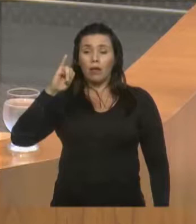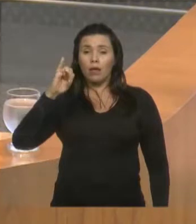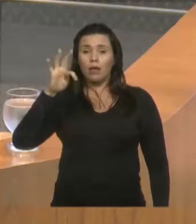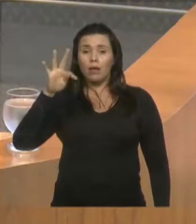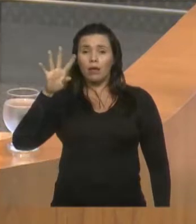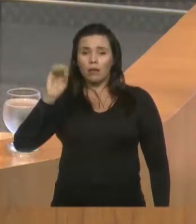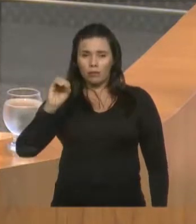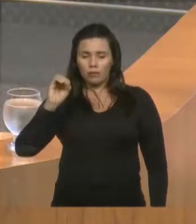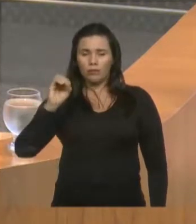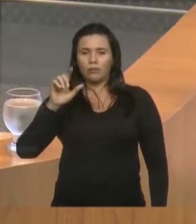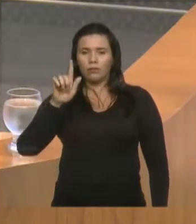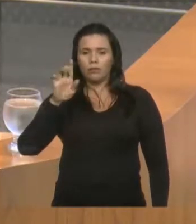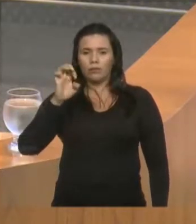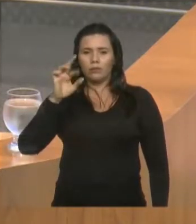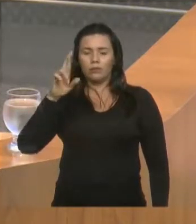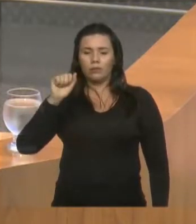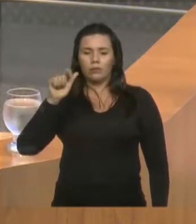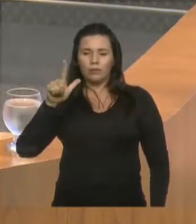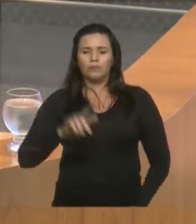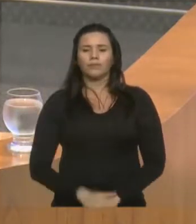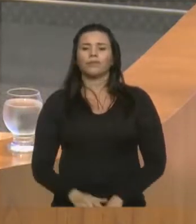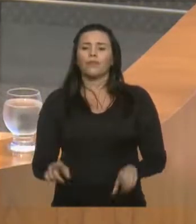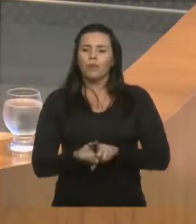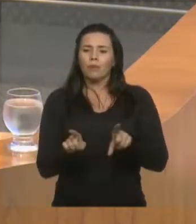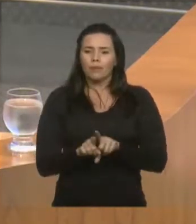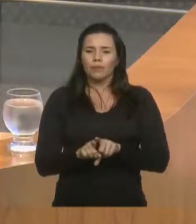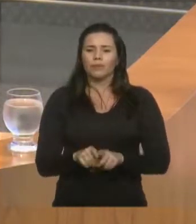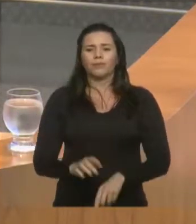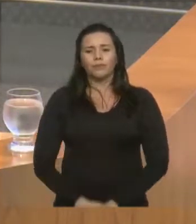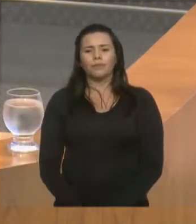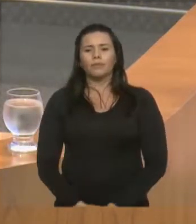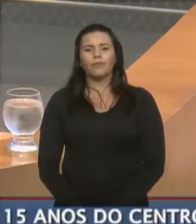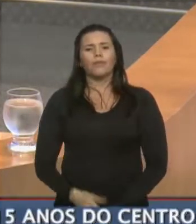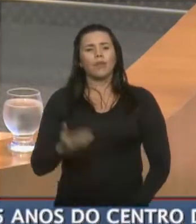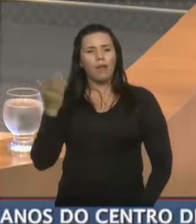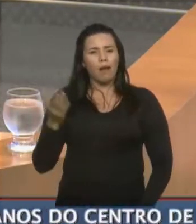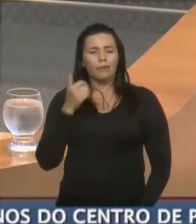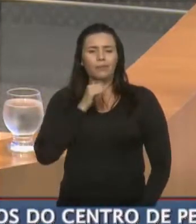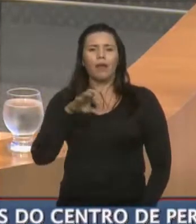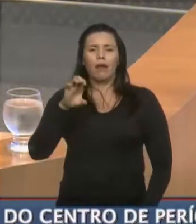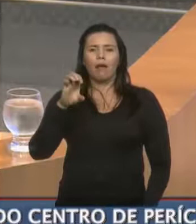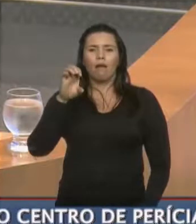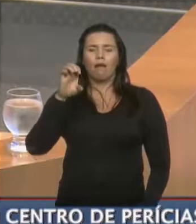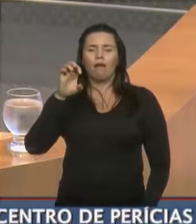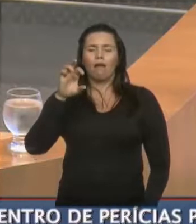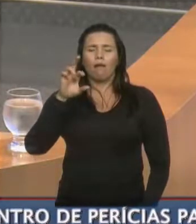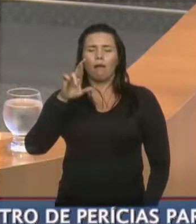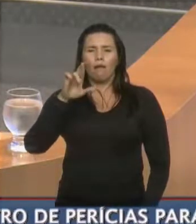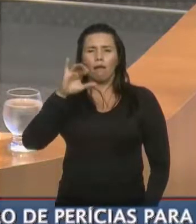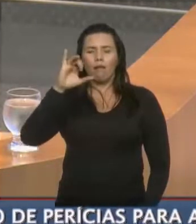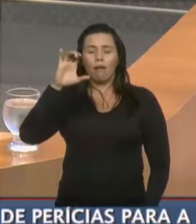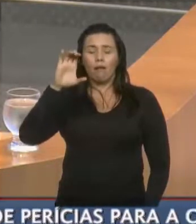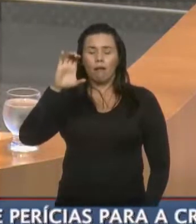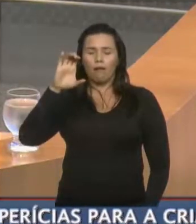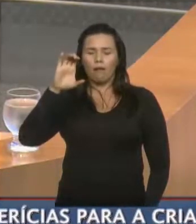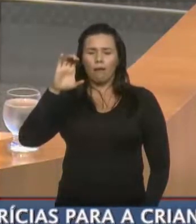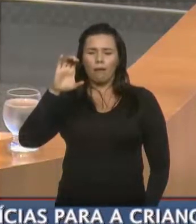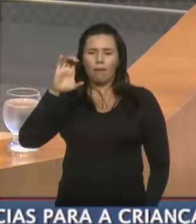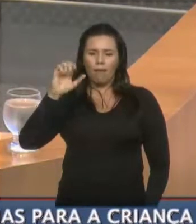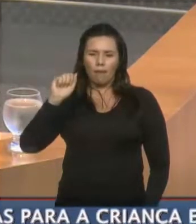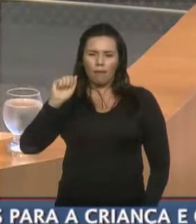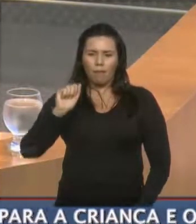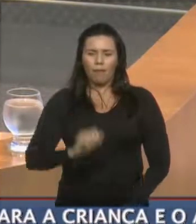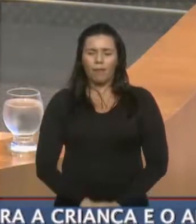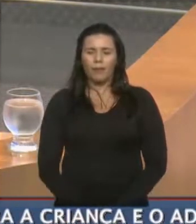aí na esfera classista, tendo cuidado de não confundir o interesse classista com o atropelo ao interesse social geral.